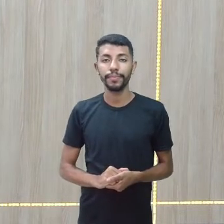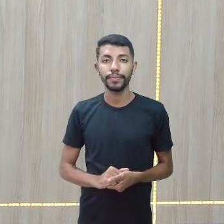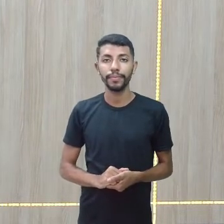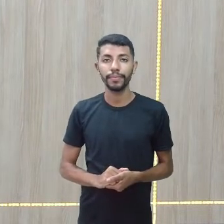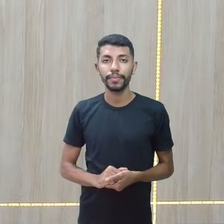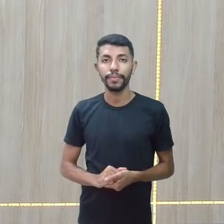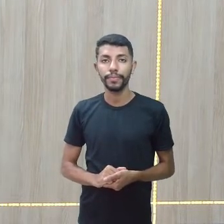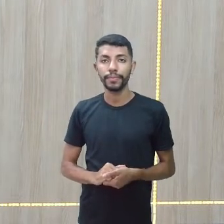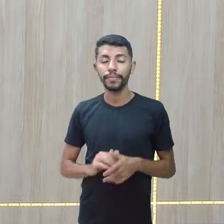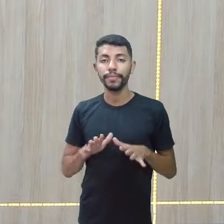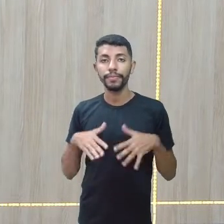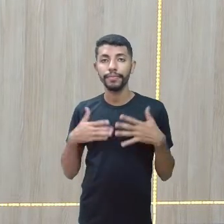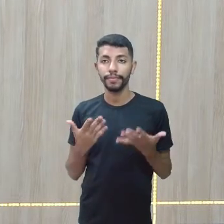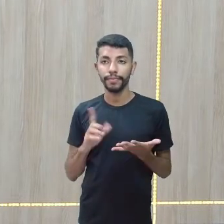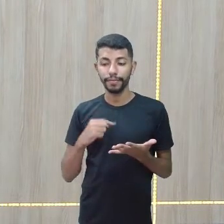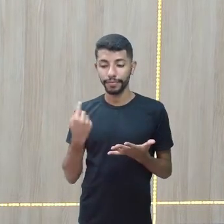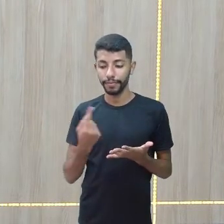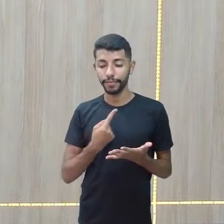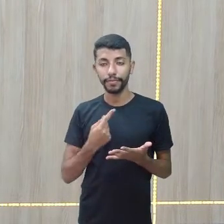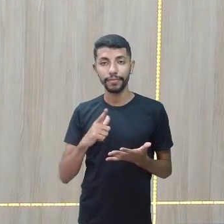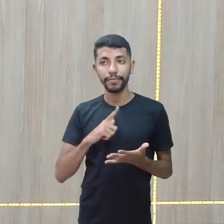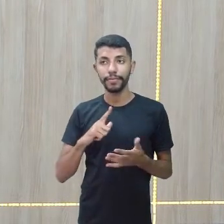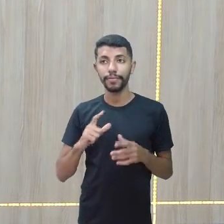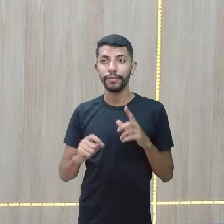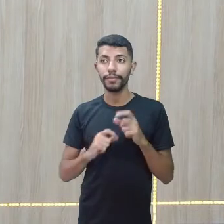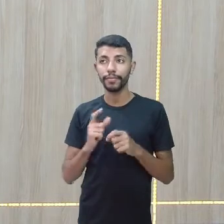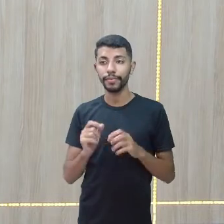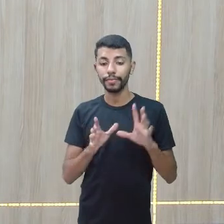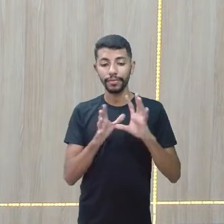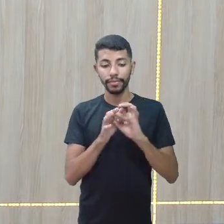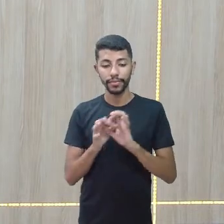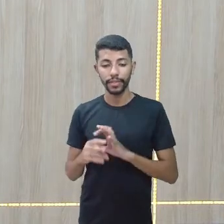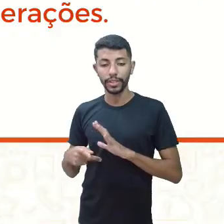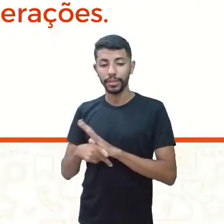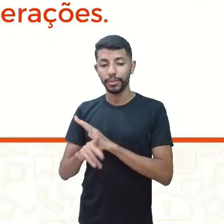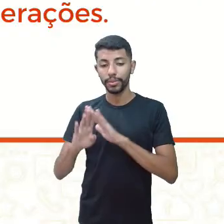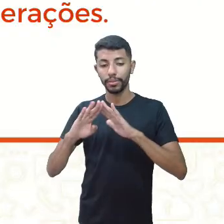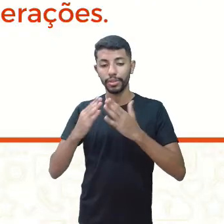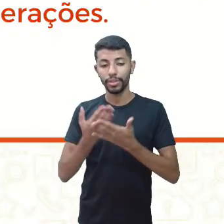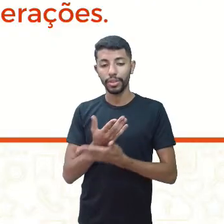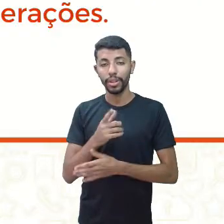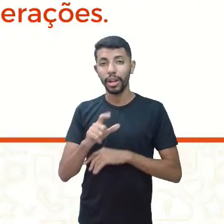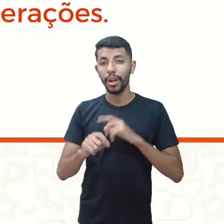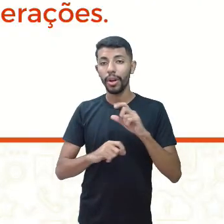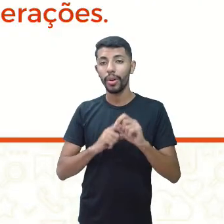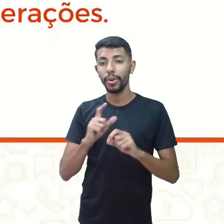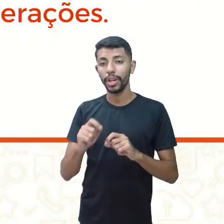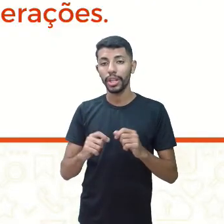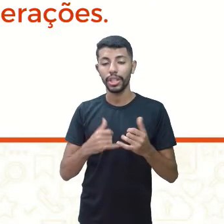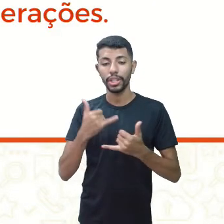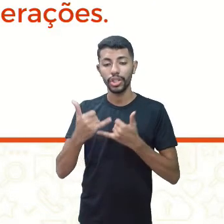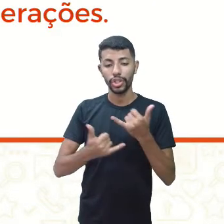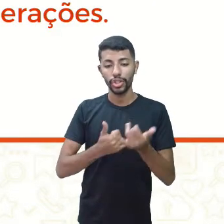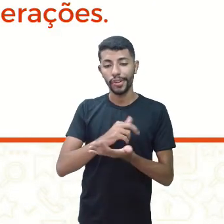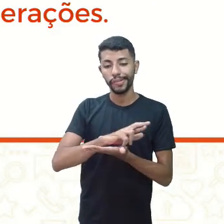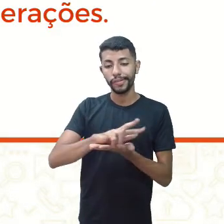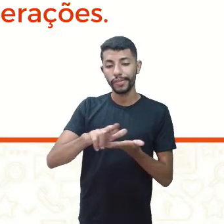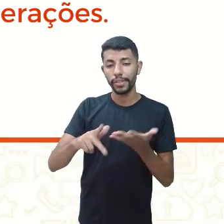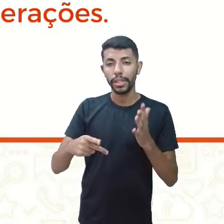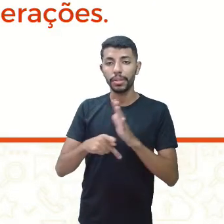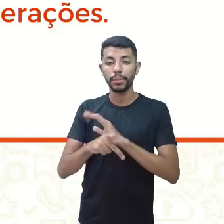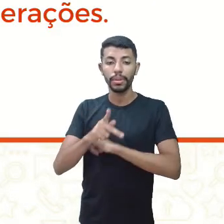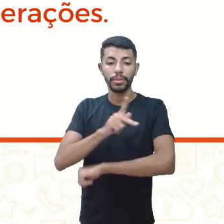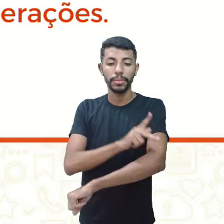Então, a gente tem, no nosso contexto escolar, diferentes jogos pedagógicos